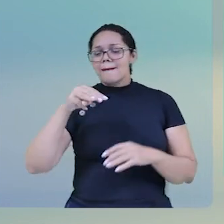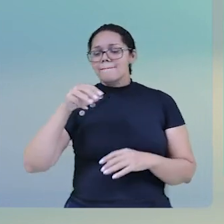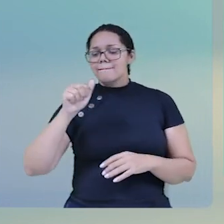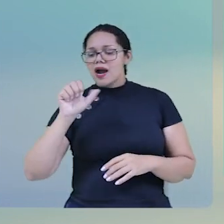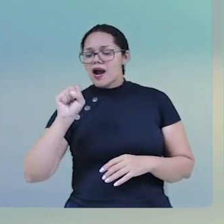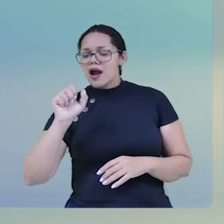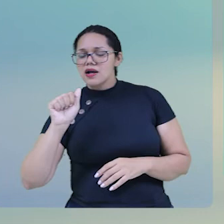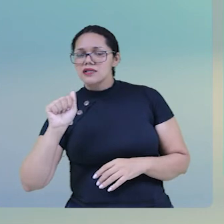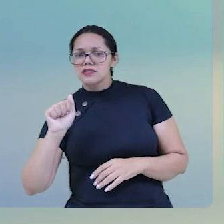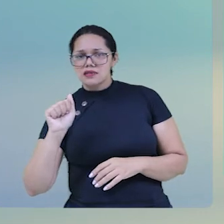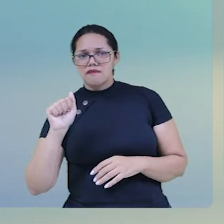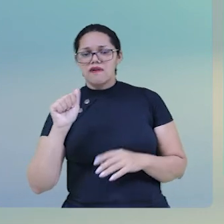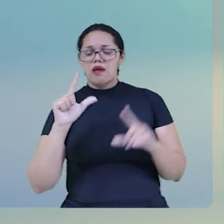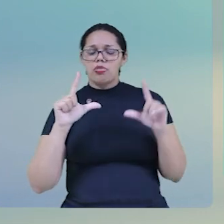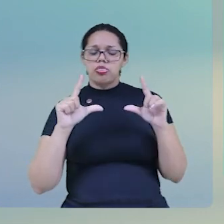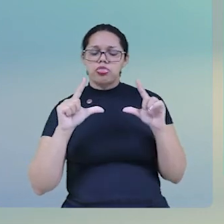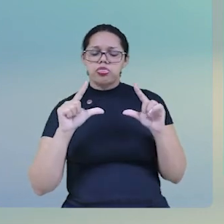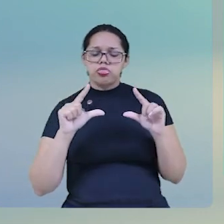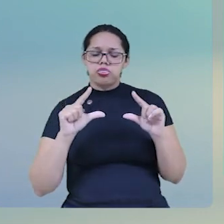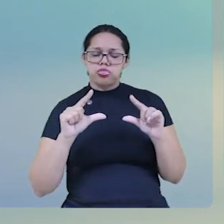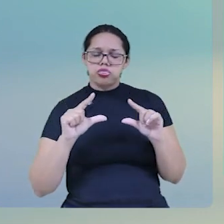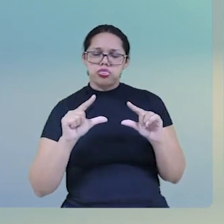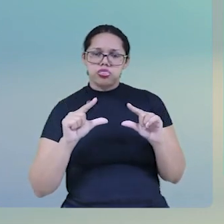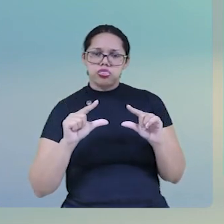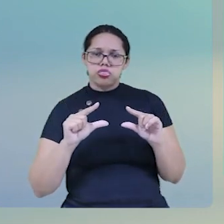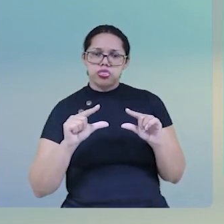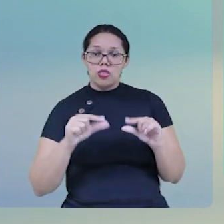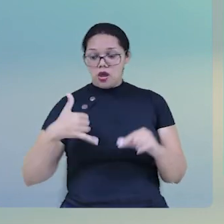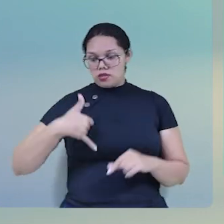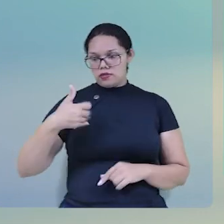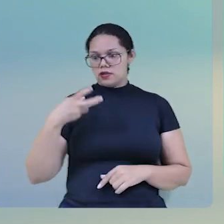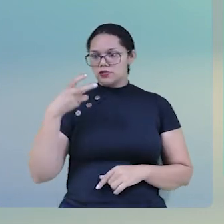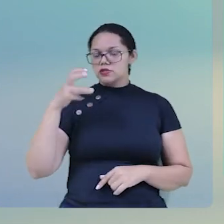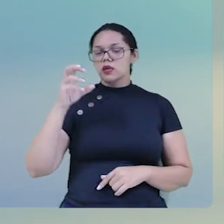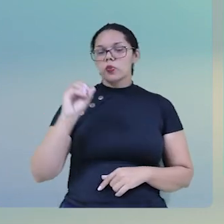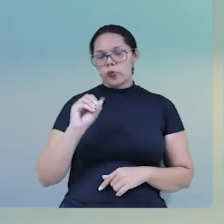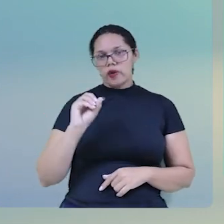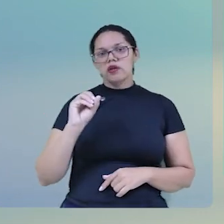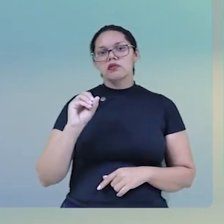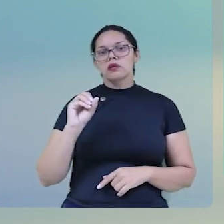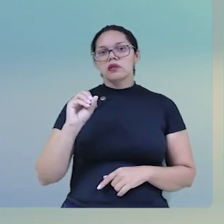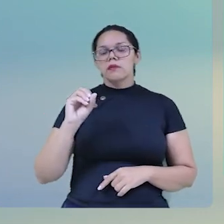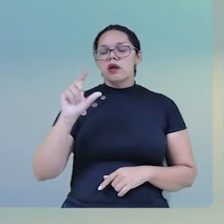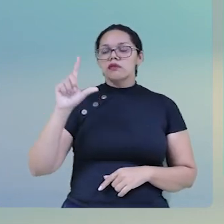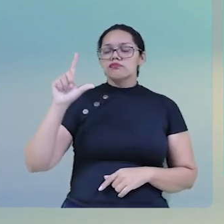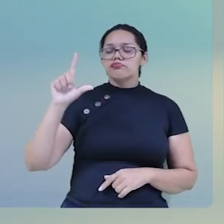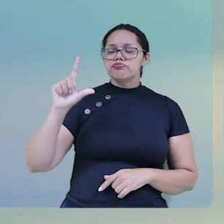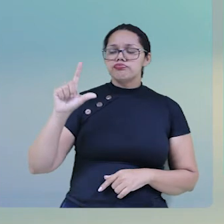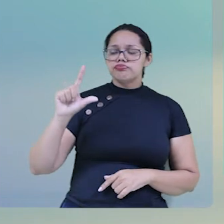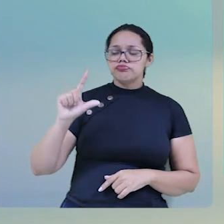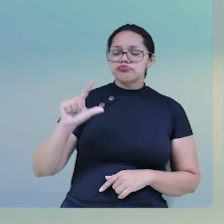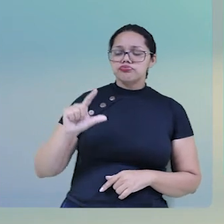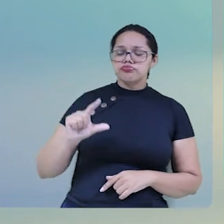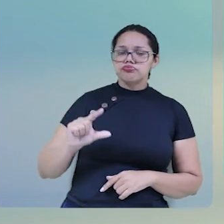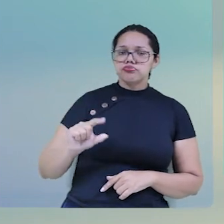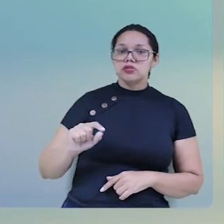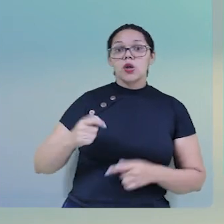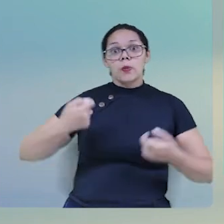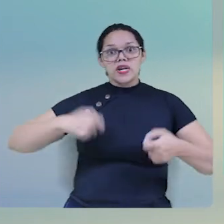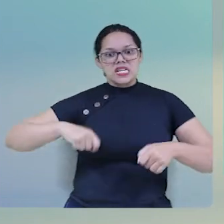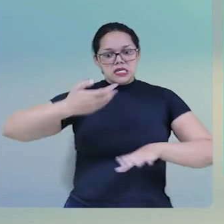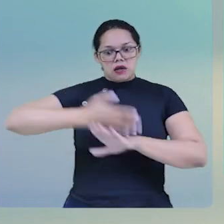diminuindo. A partir dos 50 anos, aceleração significativa. Então, eu tenho que começar a ser um indivíduo ativo desde